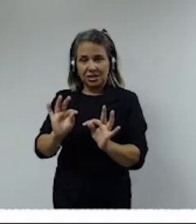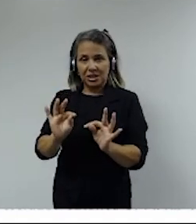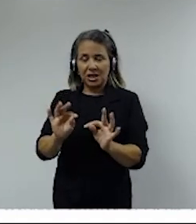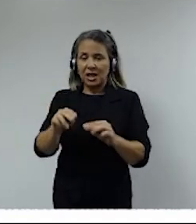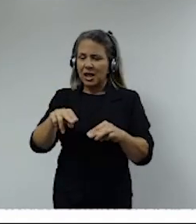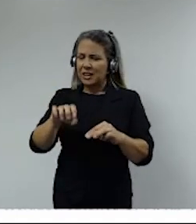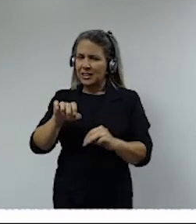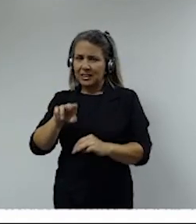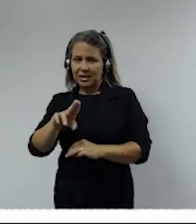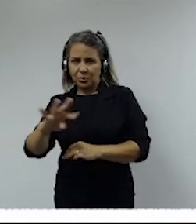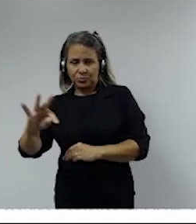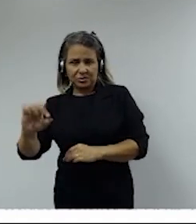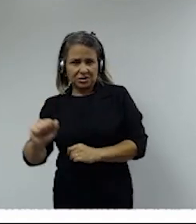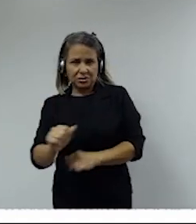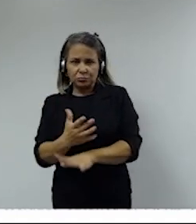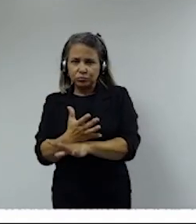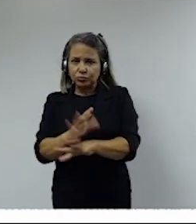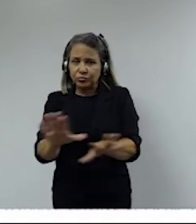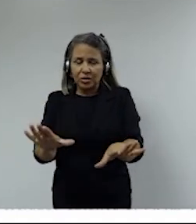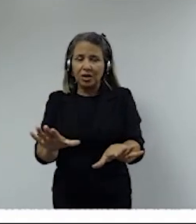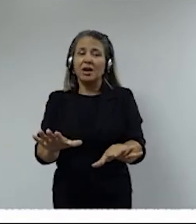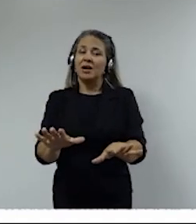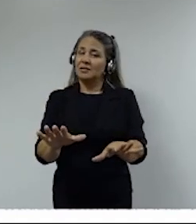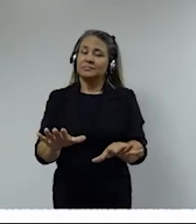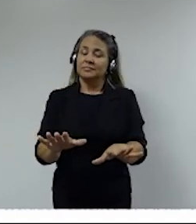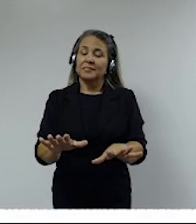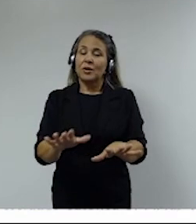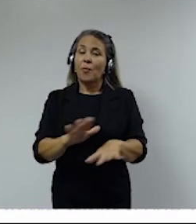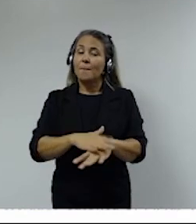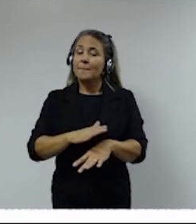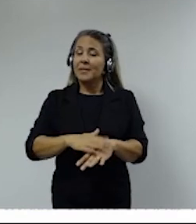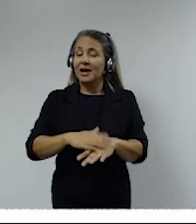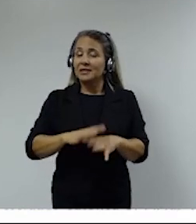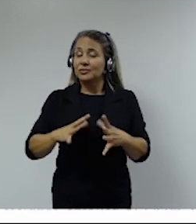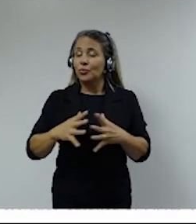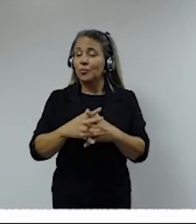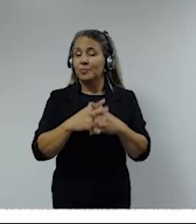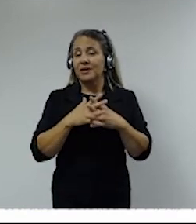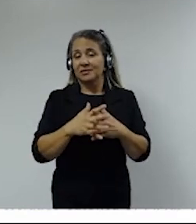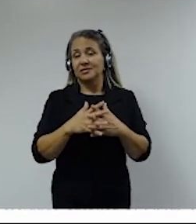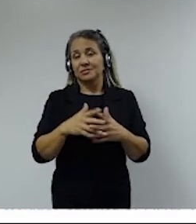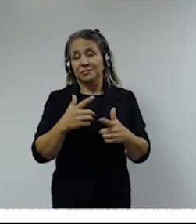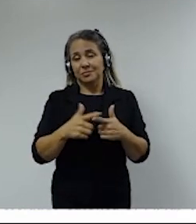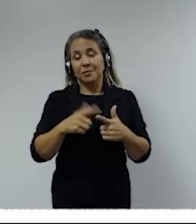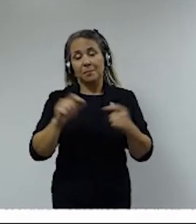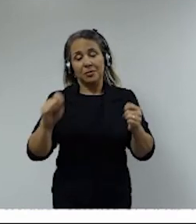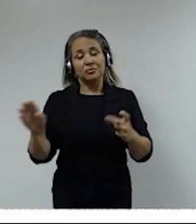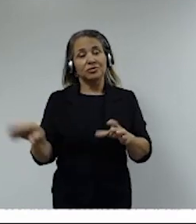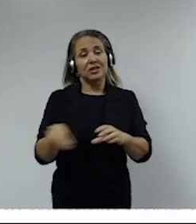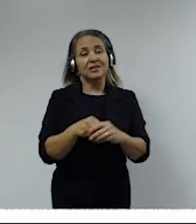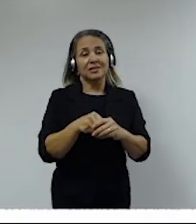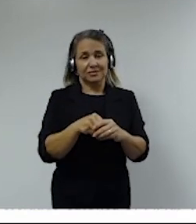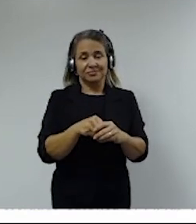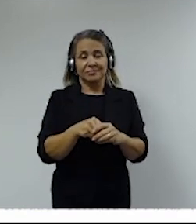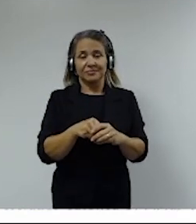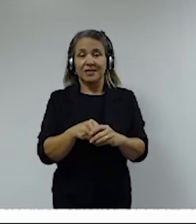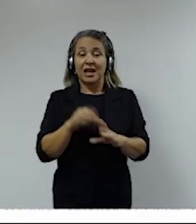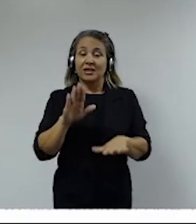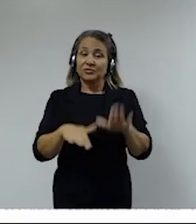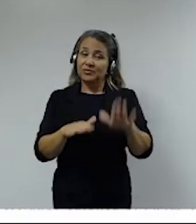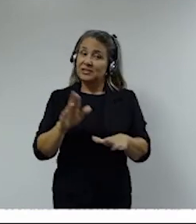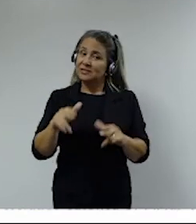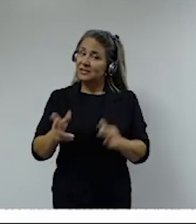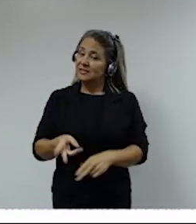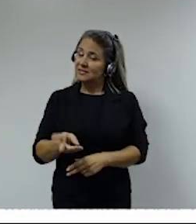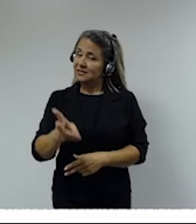Sem dúvida que não. Até o mais complexo algoritmo tem escolhas morais intrínsecas a eles, embora nem sempre